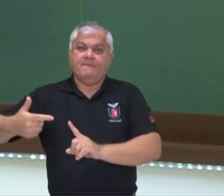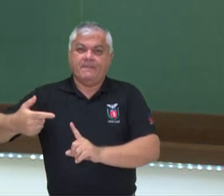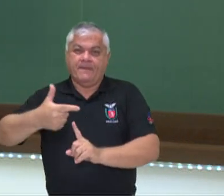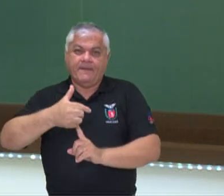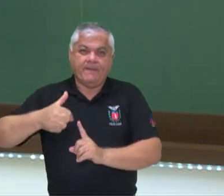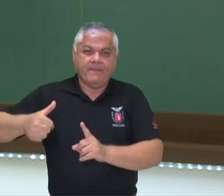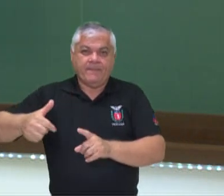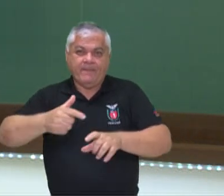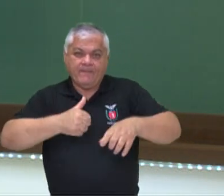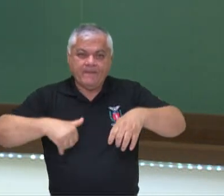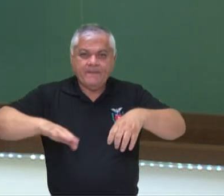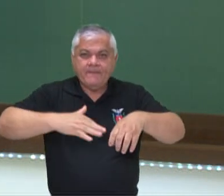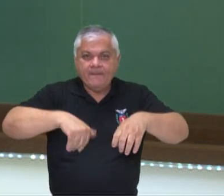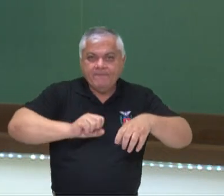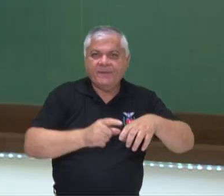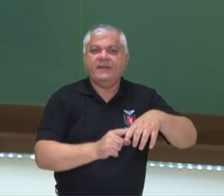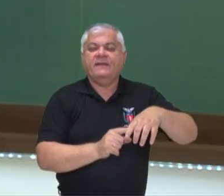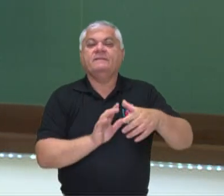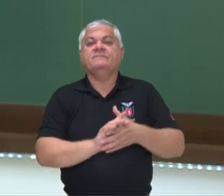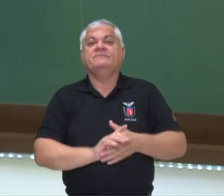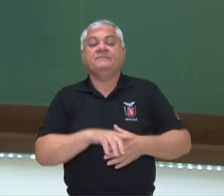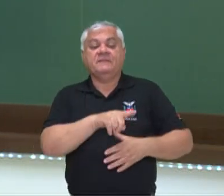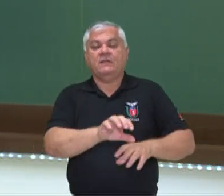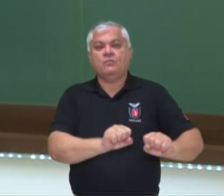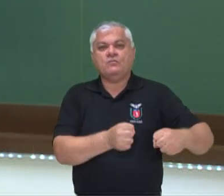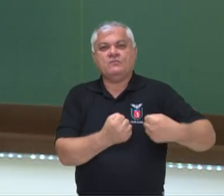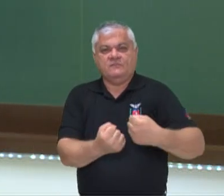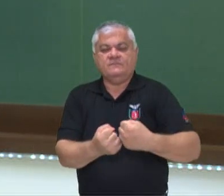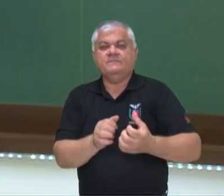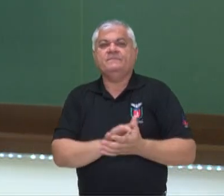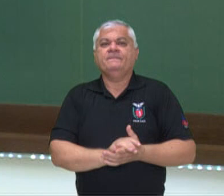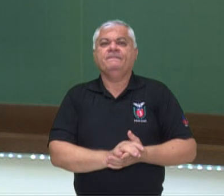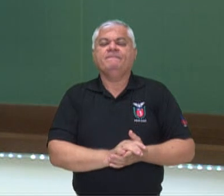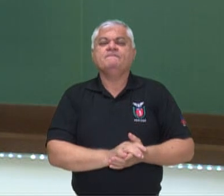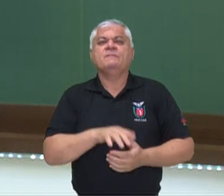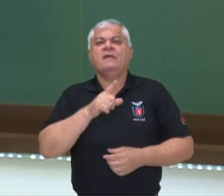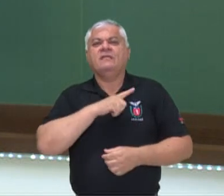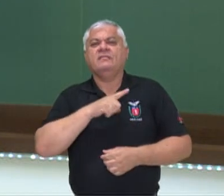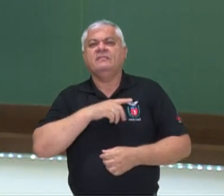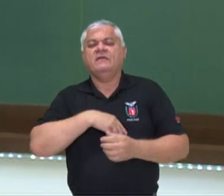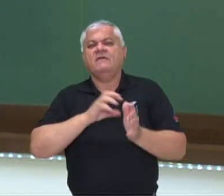vai defender. O futebol, como é um time com vários